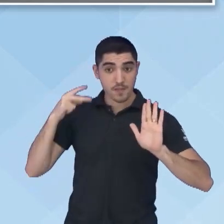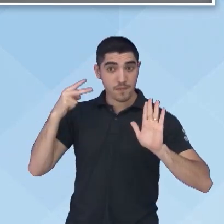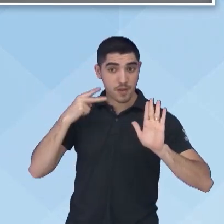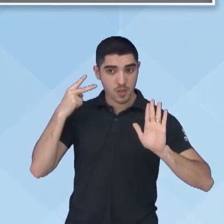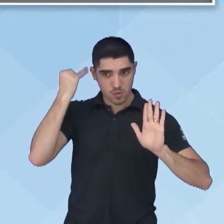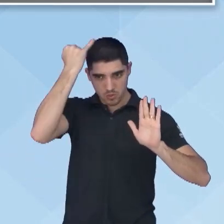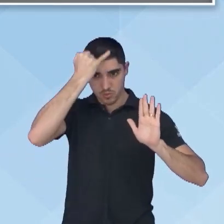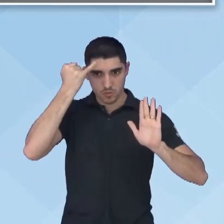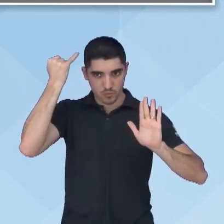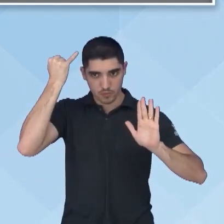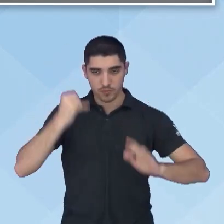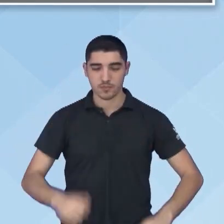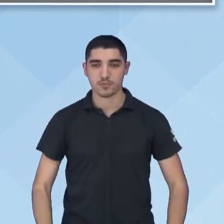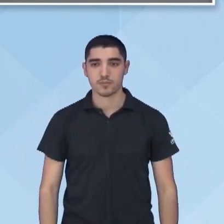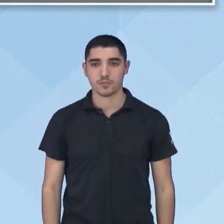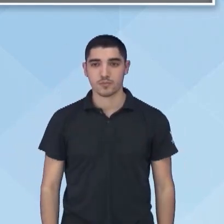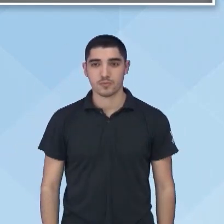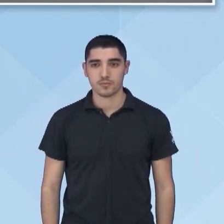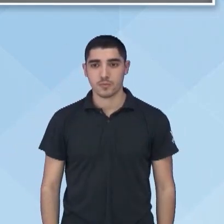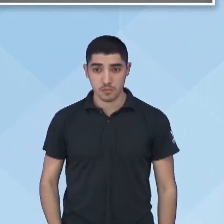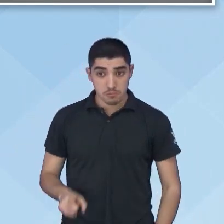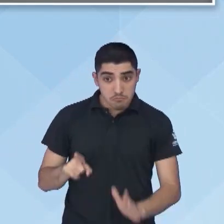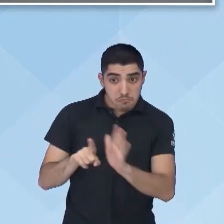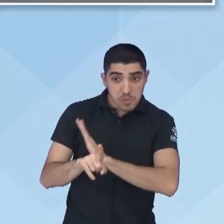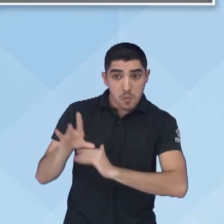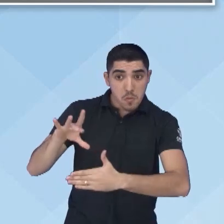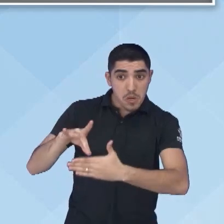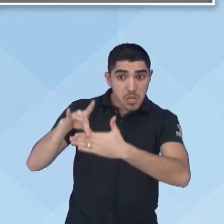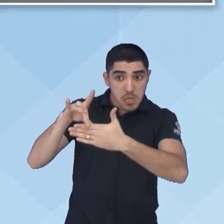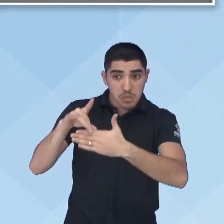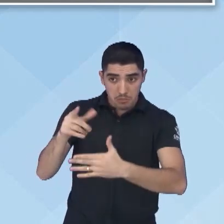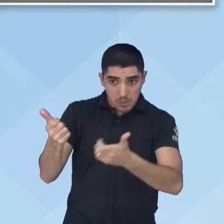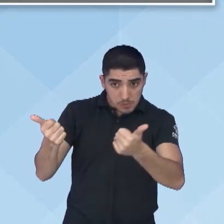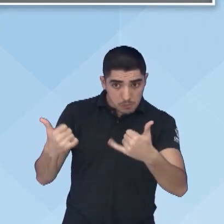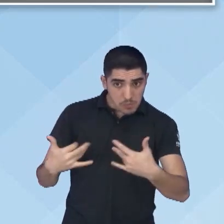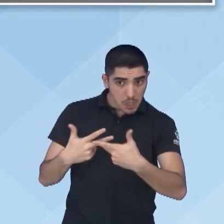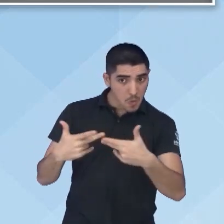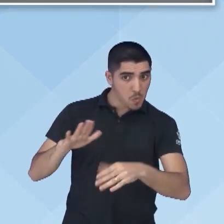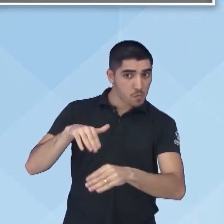Cláudio. Consulto a liderança e desejo encaminhar a votação.